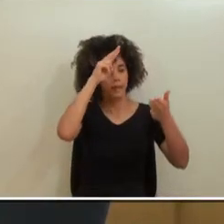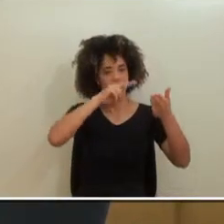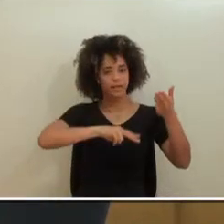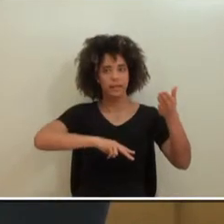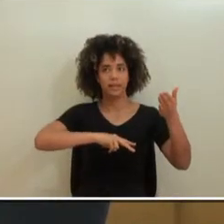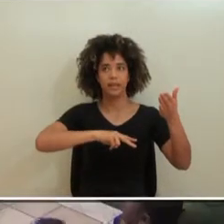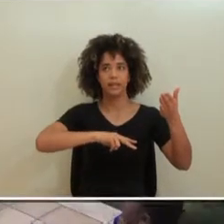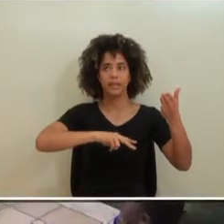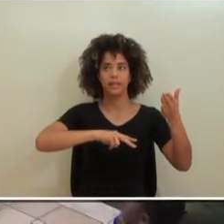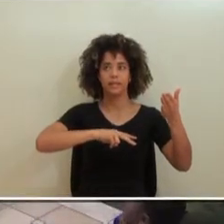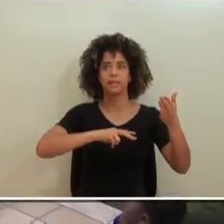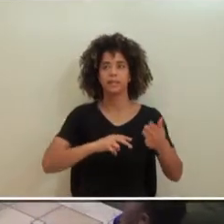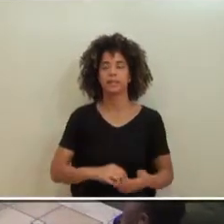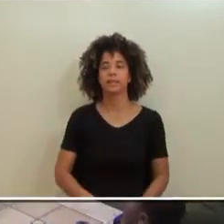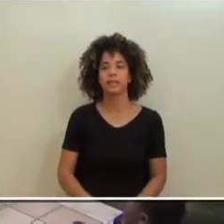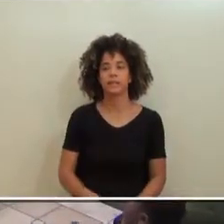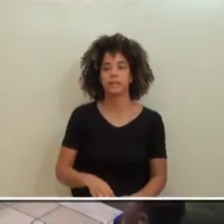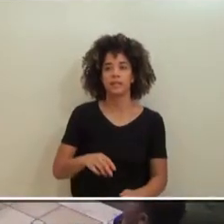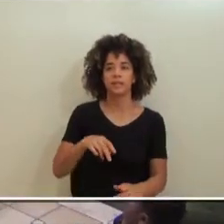tribuna.